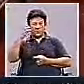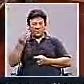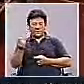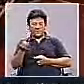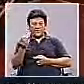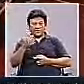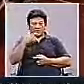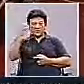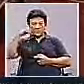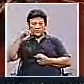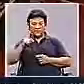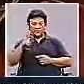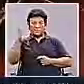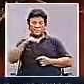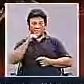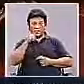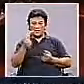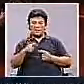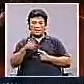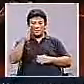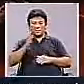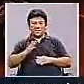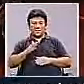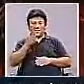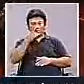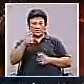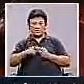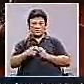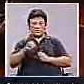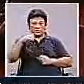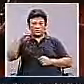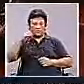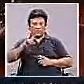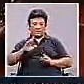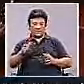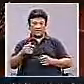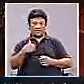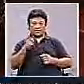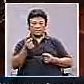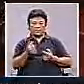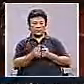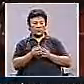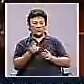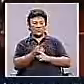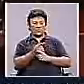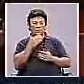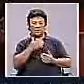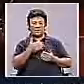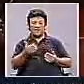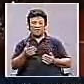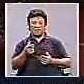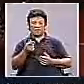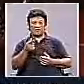Exatamente, está a chover e ao sábado não chegaram ainda, mas são veículos militares, não devem ter problemas com a chuva. Melhorarmos também um bocadinho tudo o que era a oferta